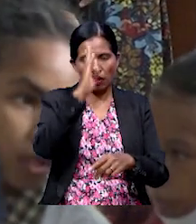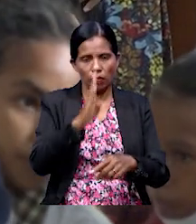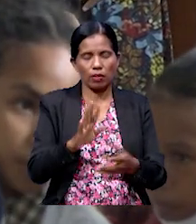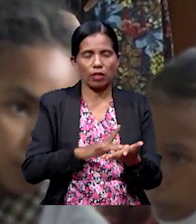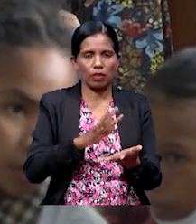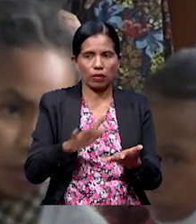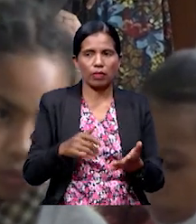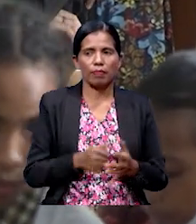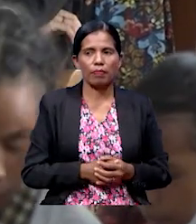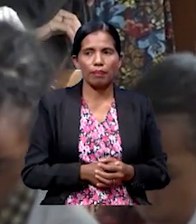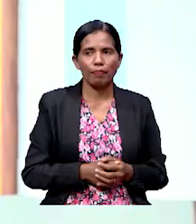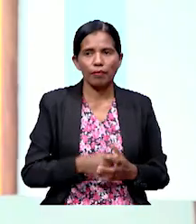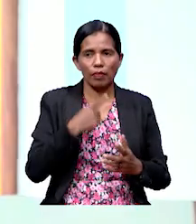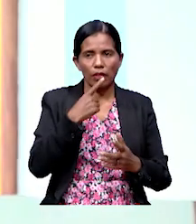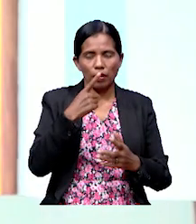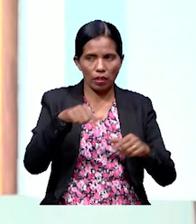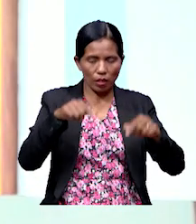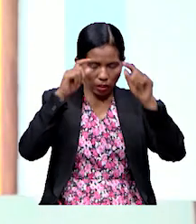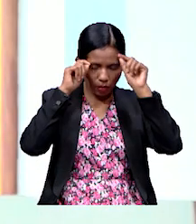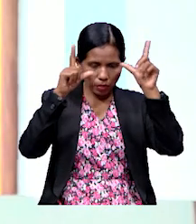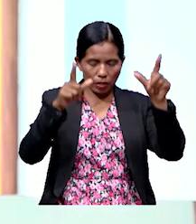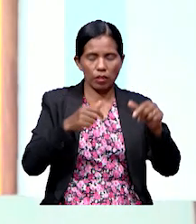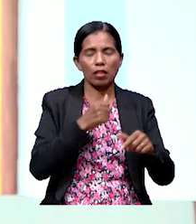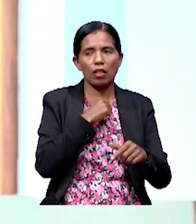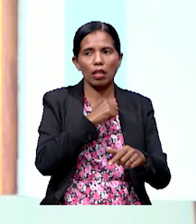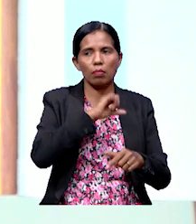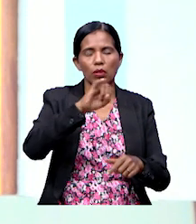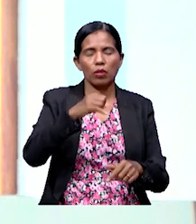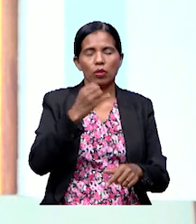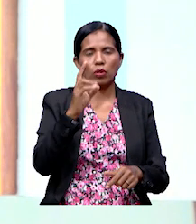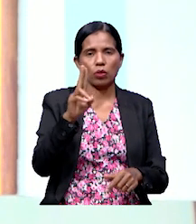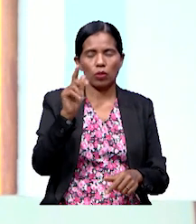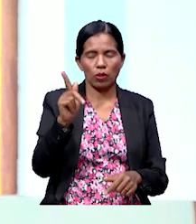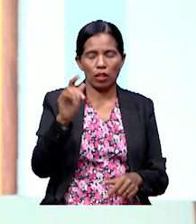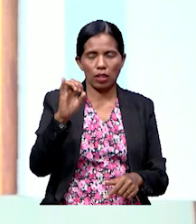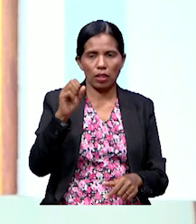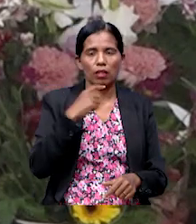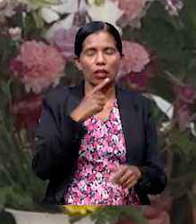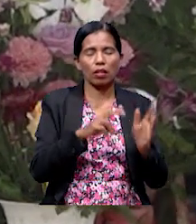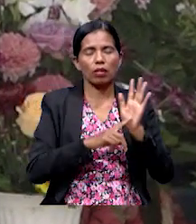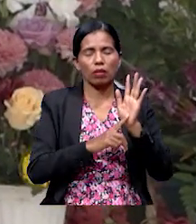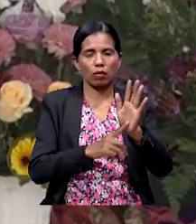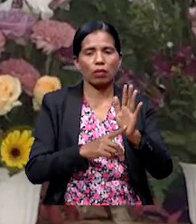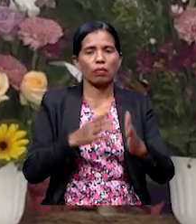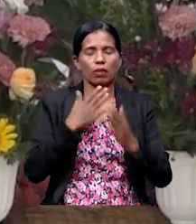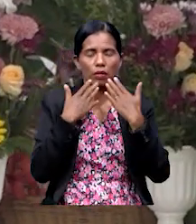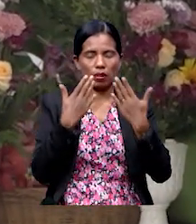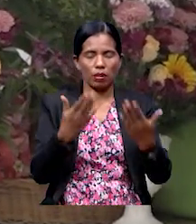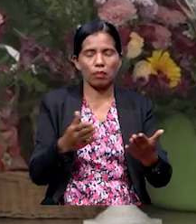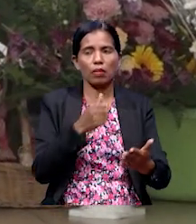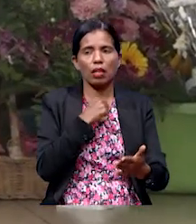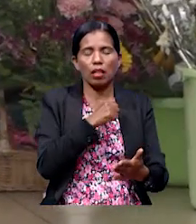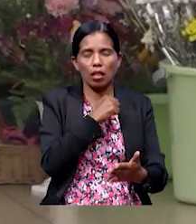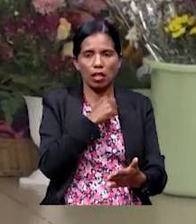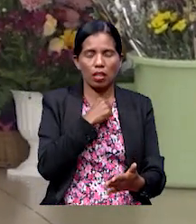Superior Regional Jesuíta de Timor-Leste, Padre Joaquim Sarmento, exigemos o agradecimento ba Padre José Alves Martins,